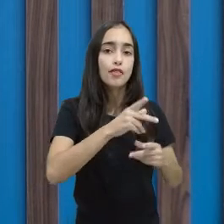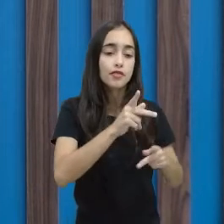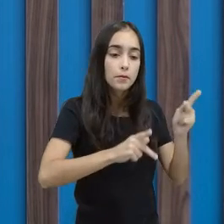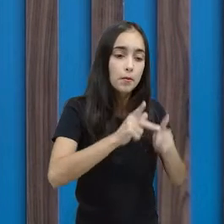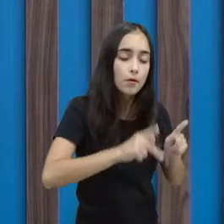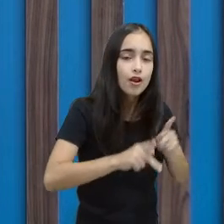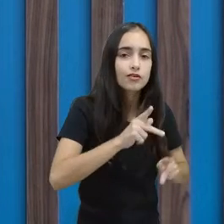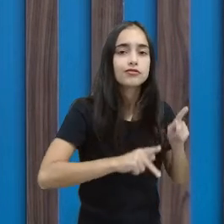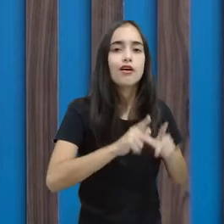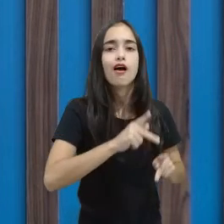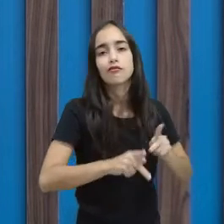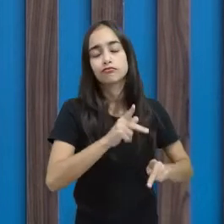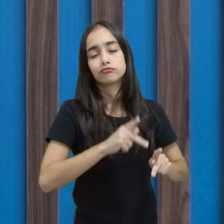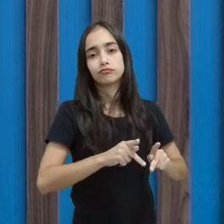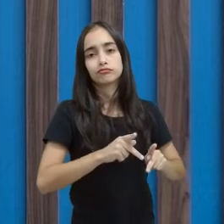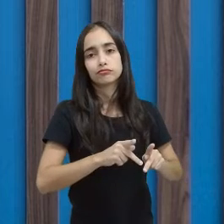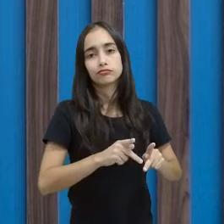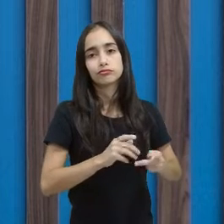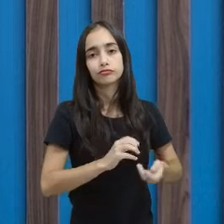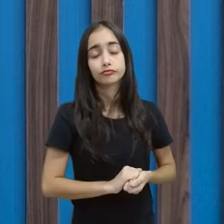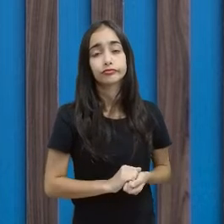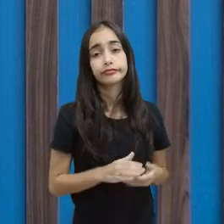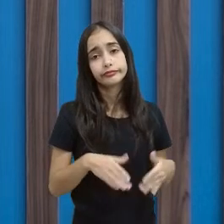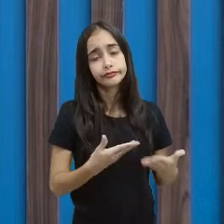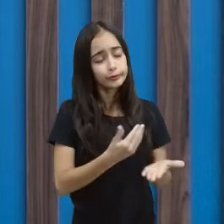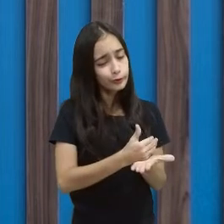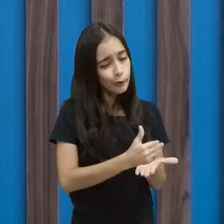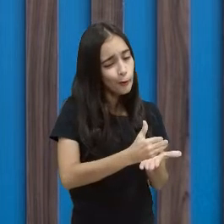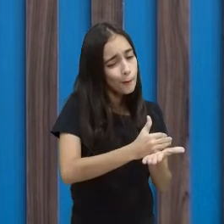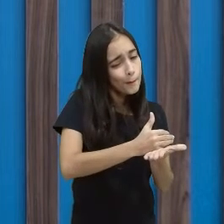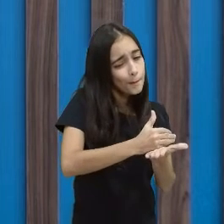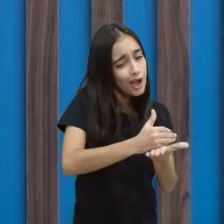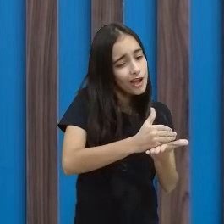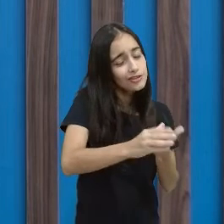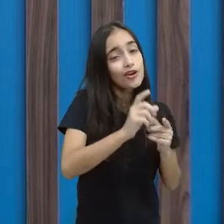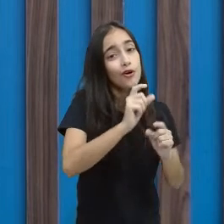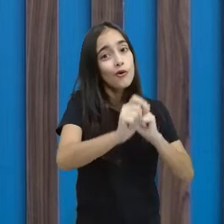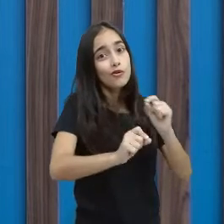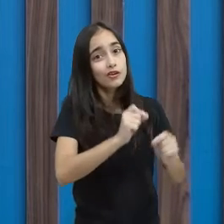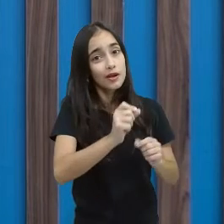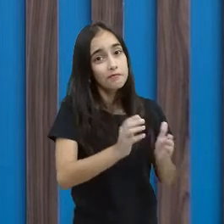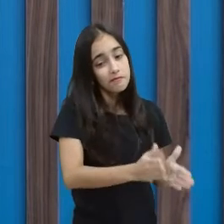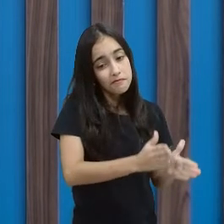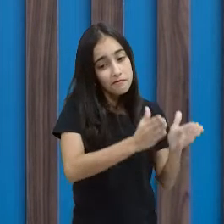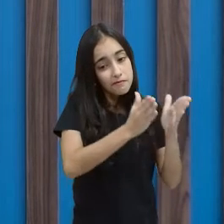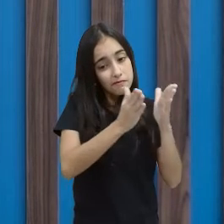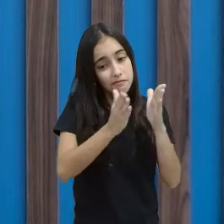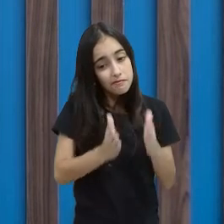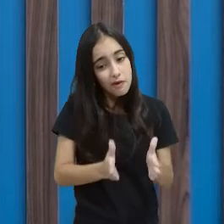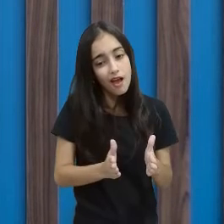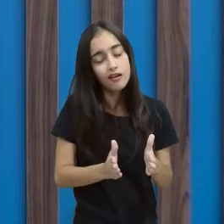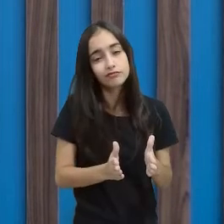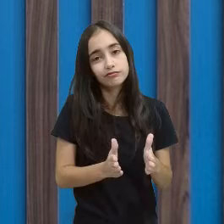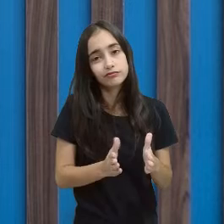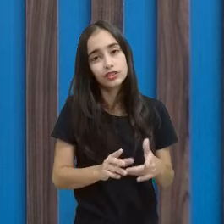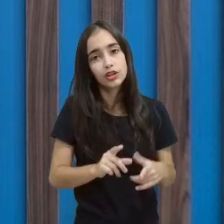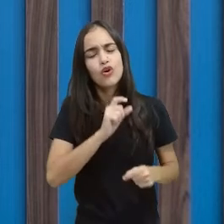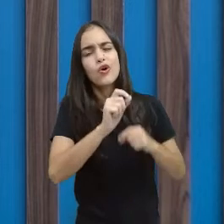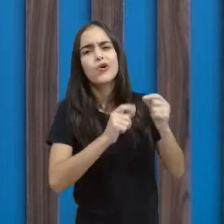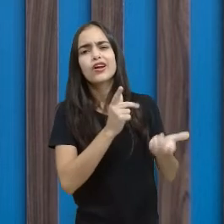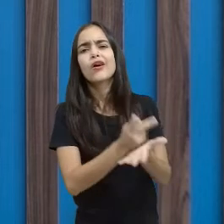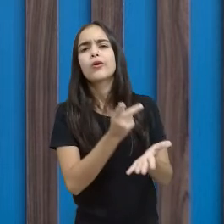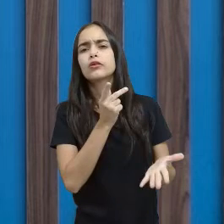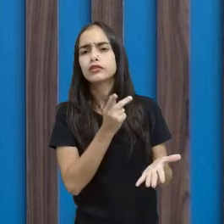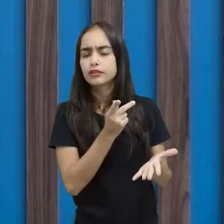raça pura, né, isso vem desde da Idade Média e que ficou muito restrito. Mas aí o que acontece?